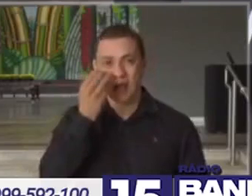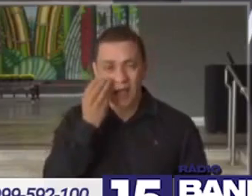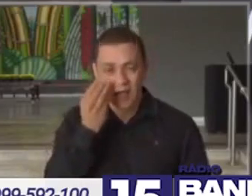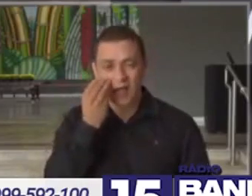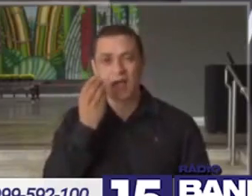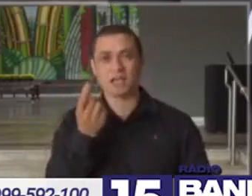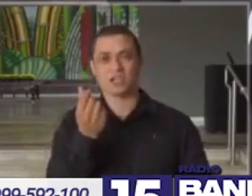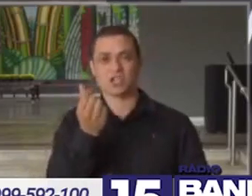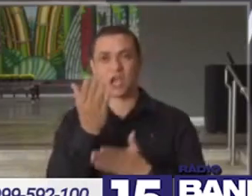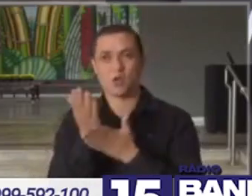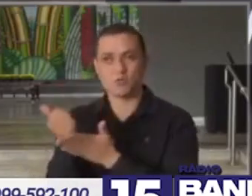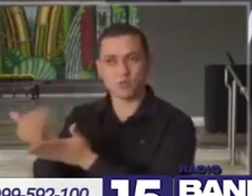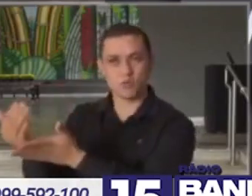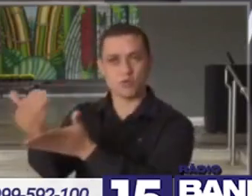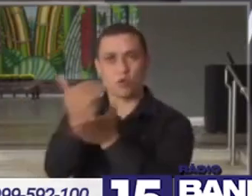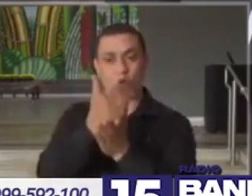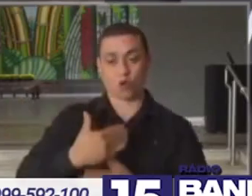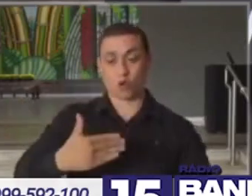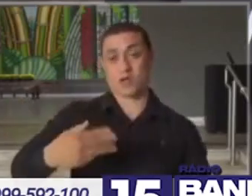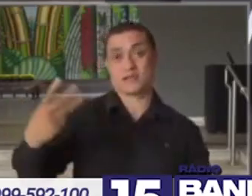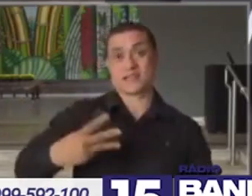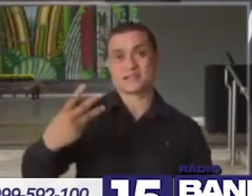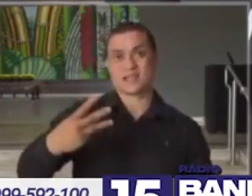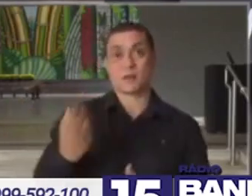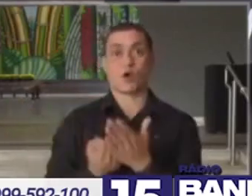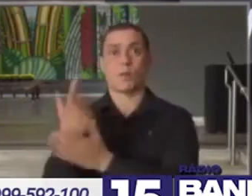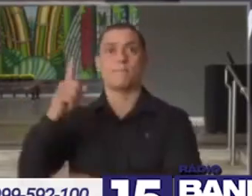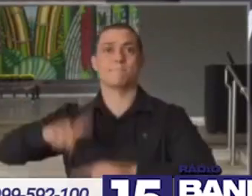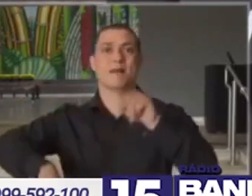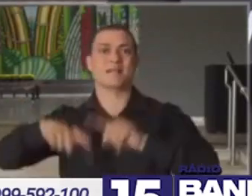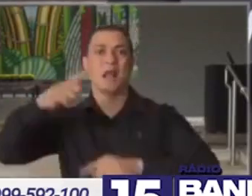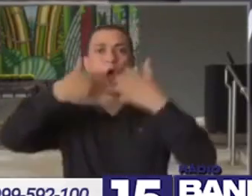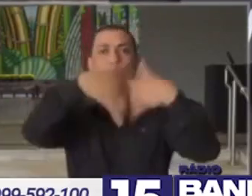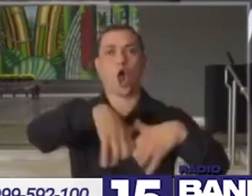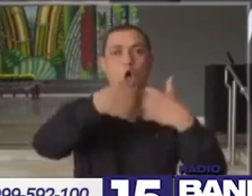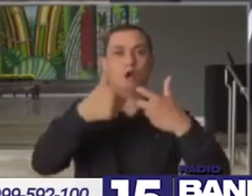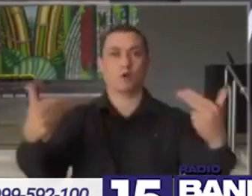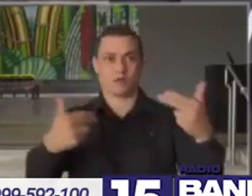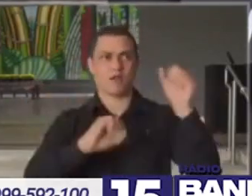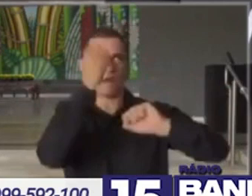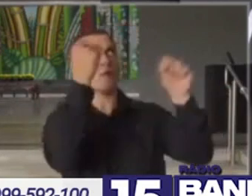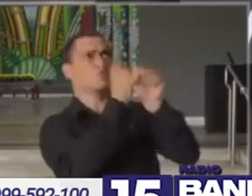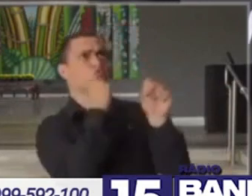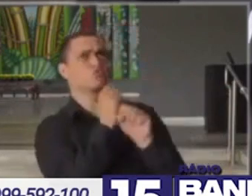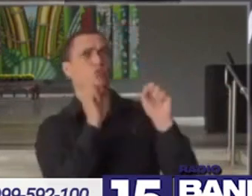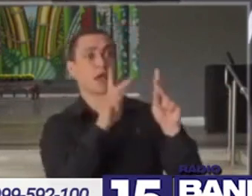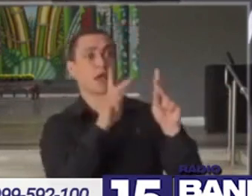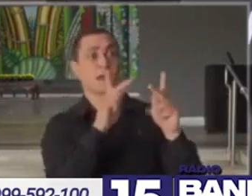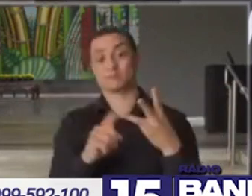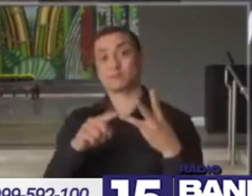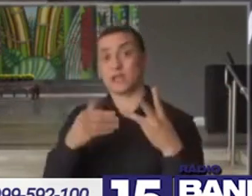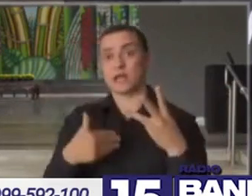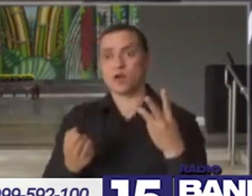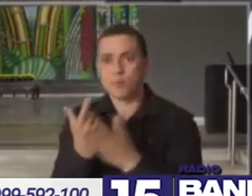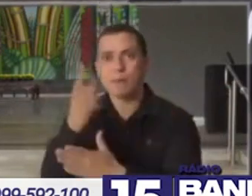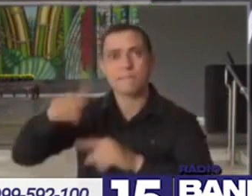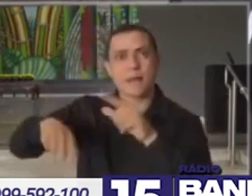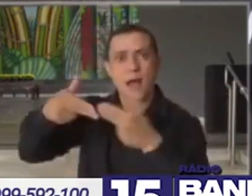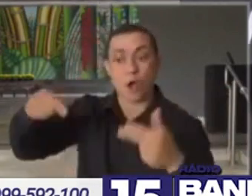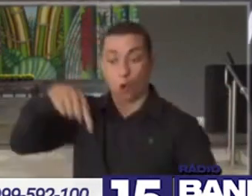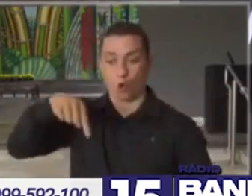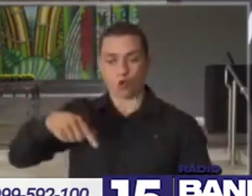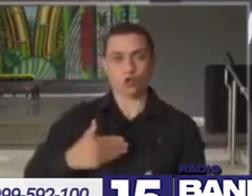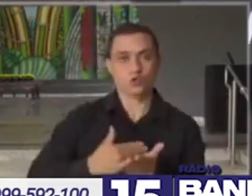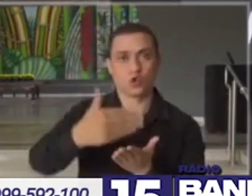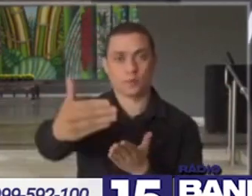para viabilizarmos esta meta, também falará. E quero antecipar também que vamos para a terceira